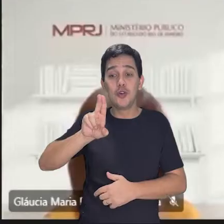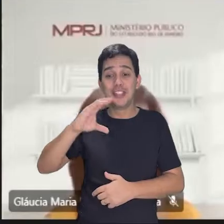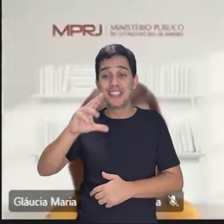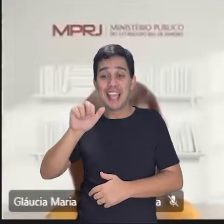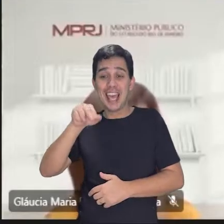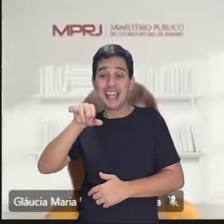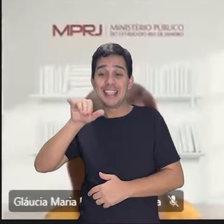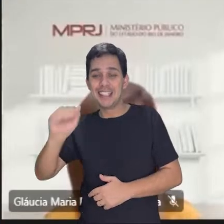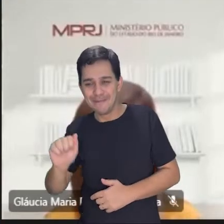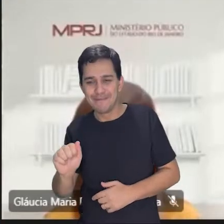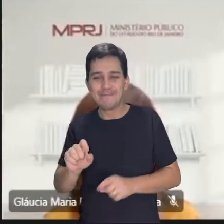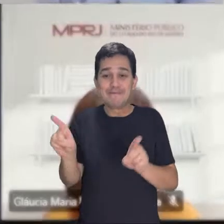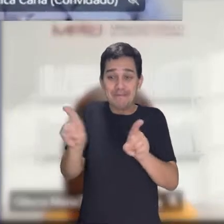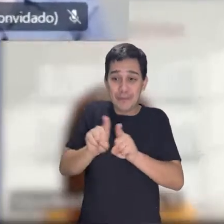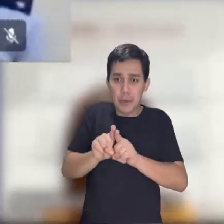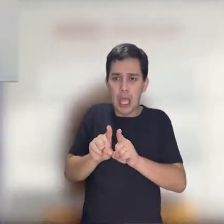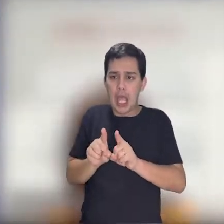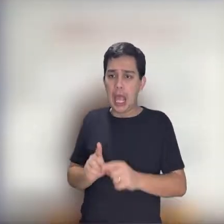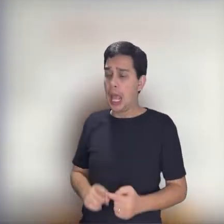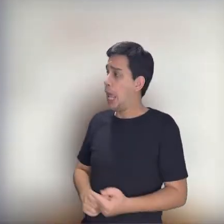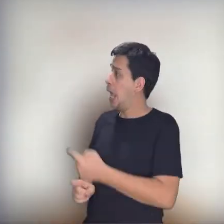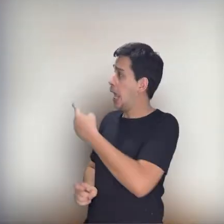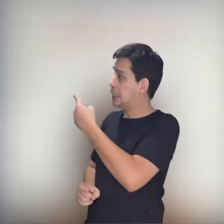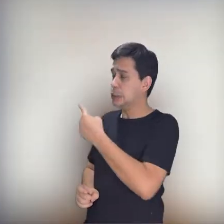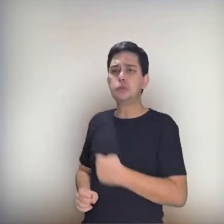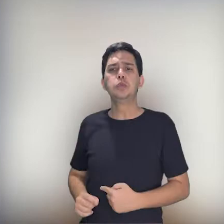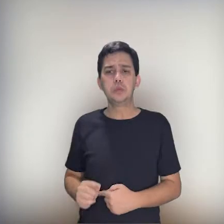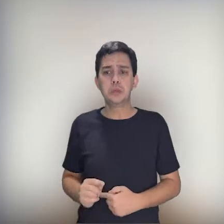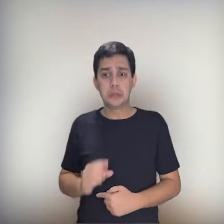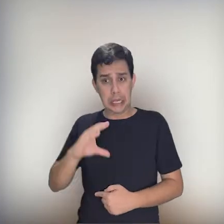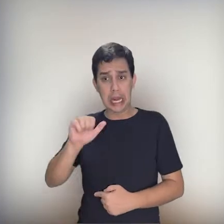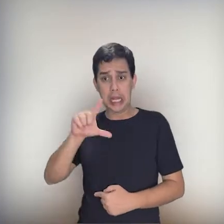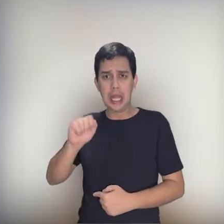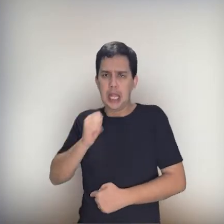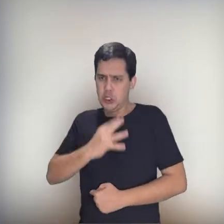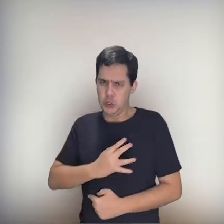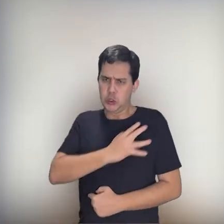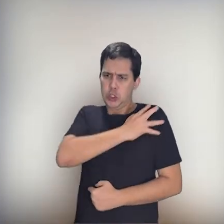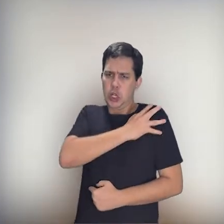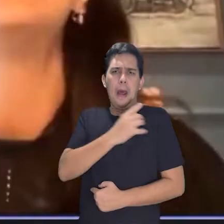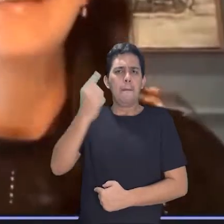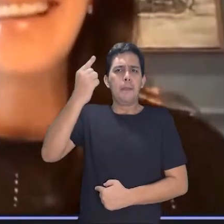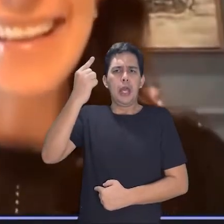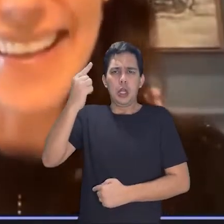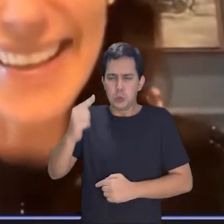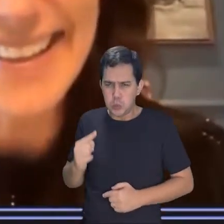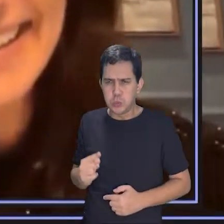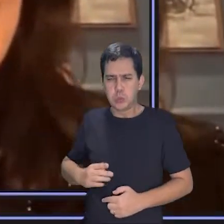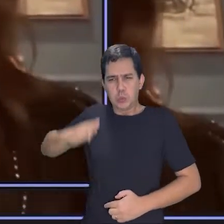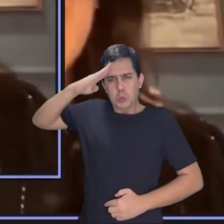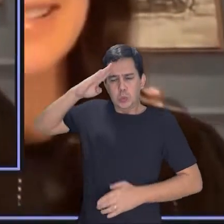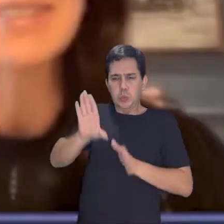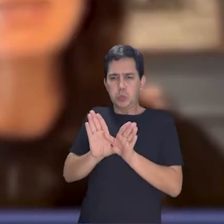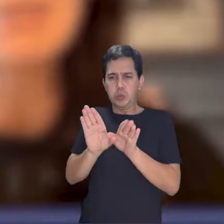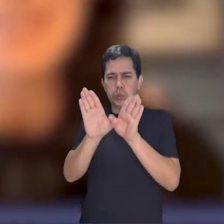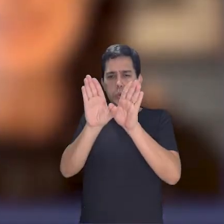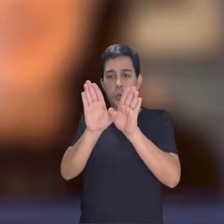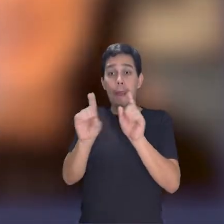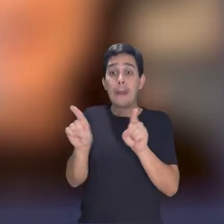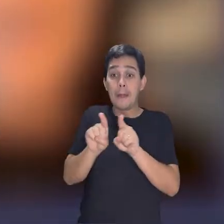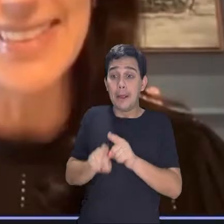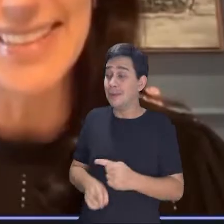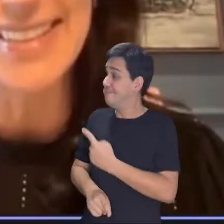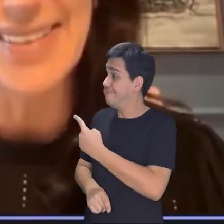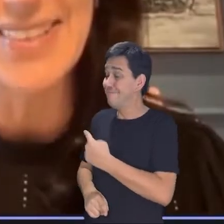da brigadeiro médica Carla Lírio, primeira general oficial da Força Aérea Brasileira, e da psicóloga Lisandra